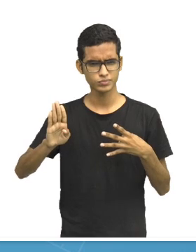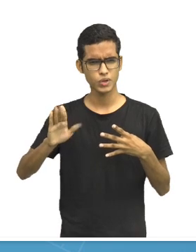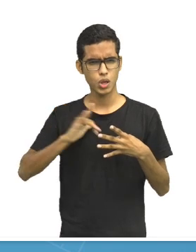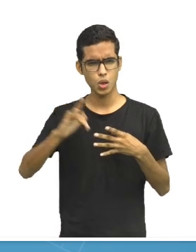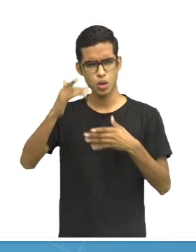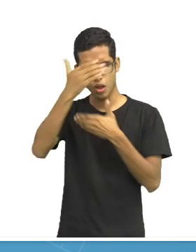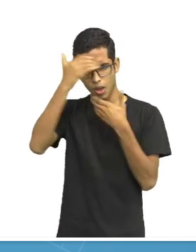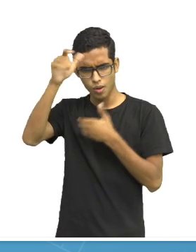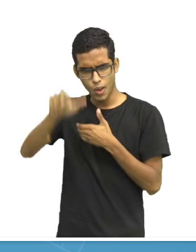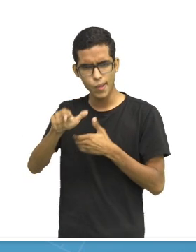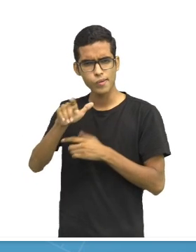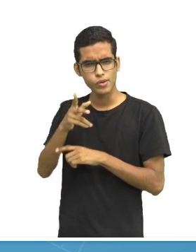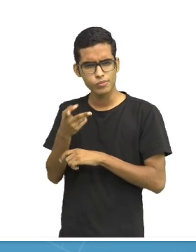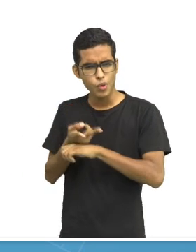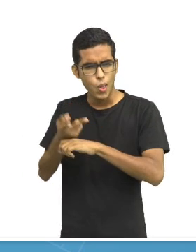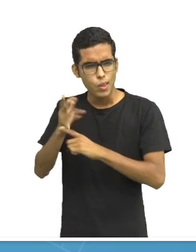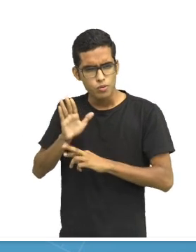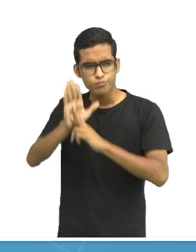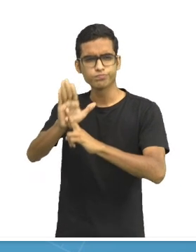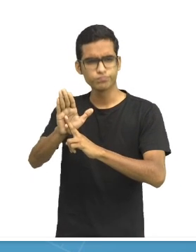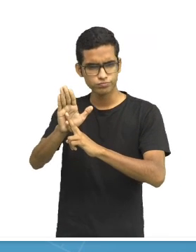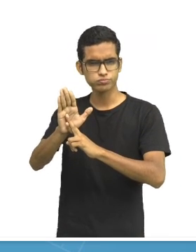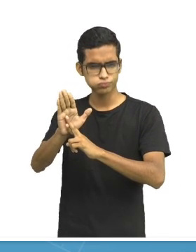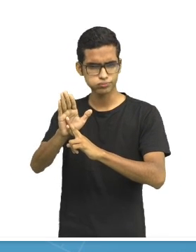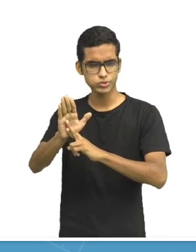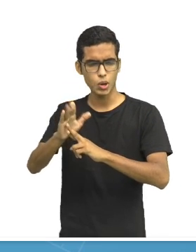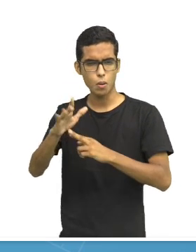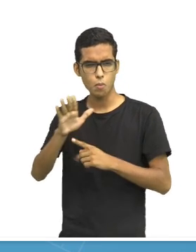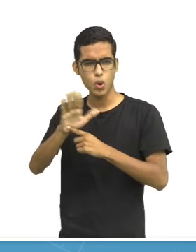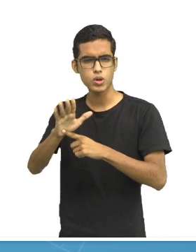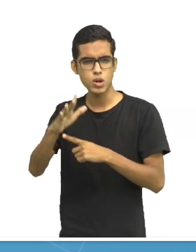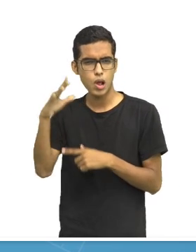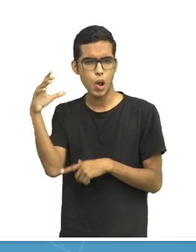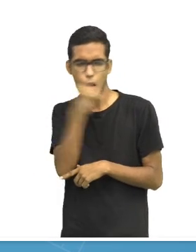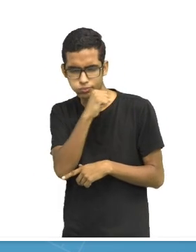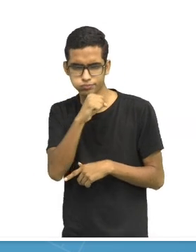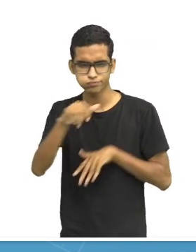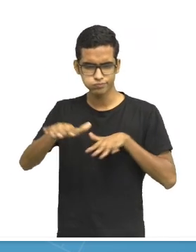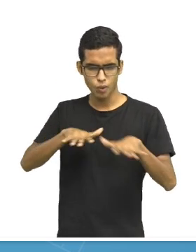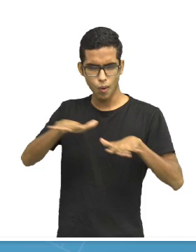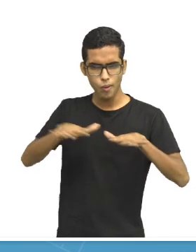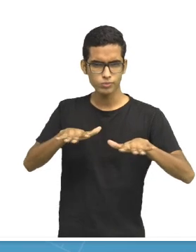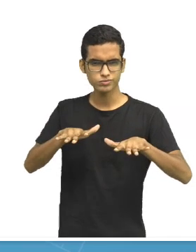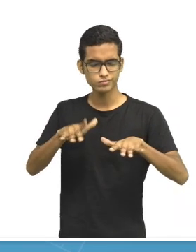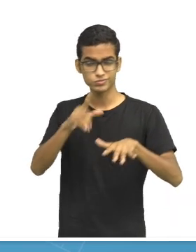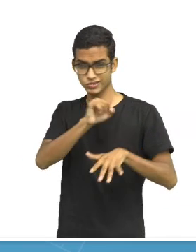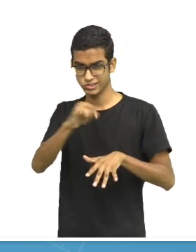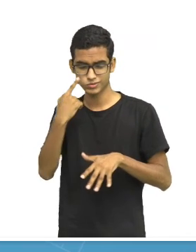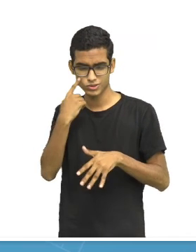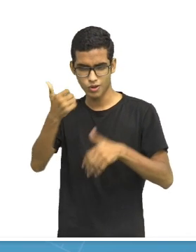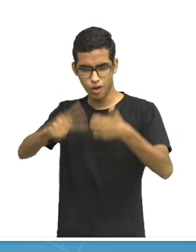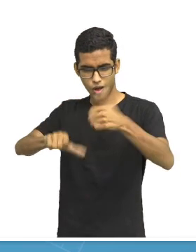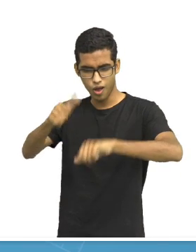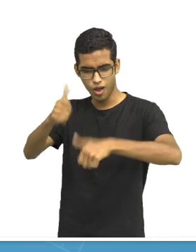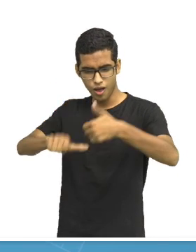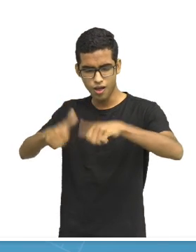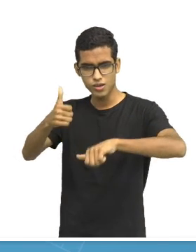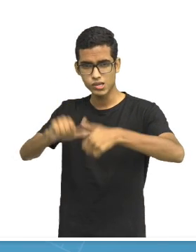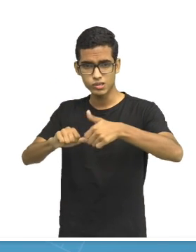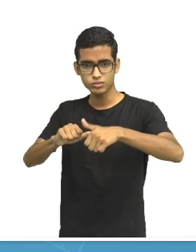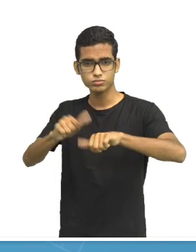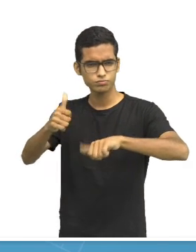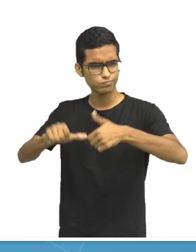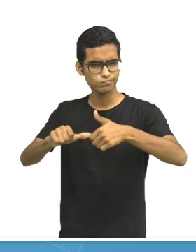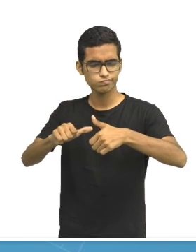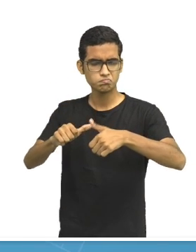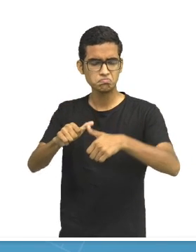suas obras um movimento sugerindo velocidade. Se você analisar bem o quadro para Picasso, né,